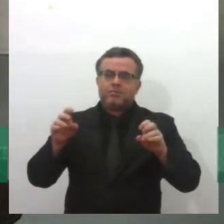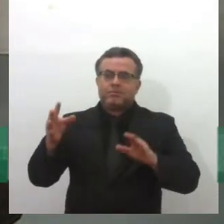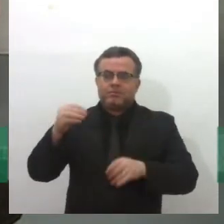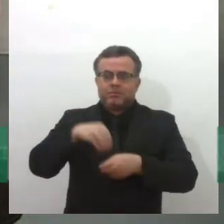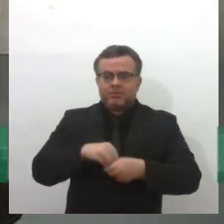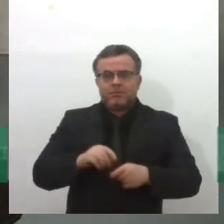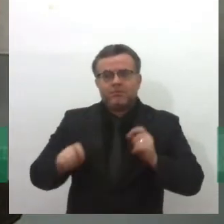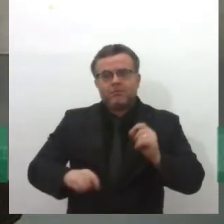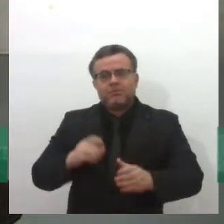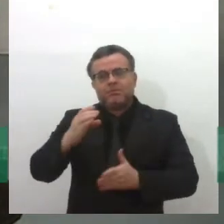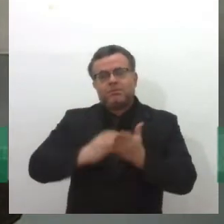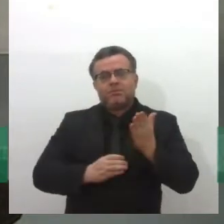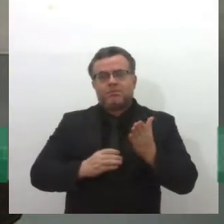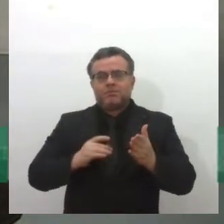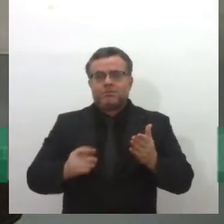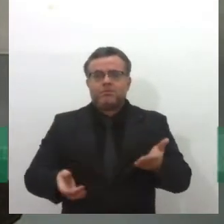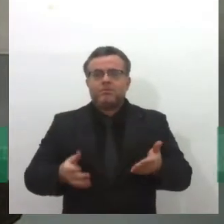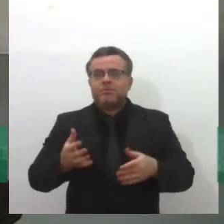do currículo?